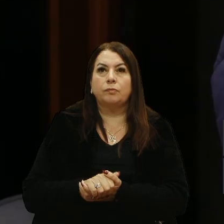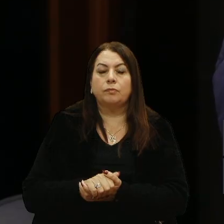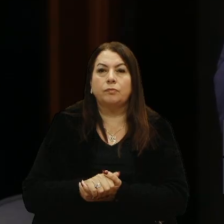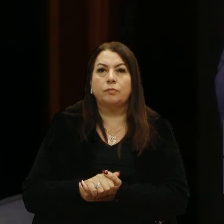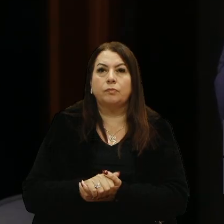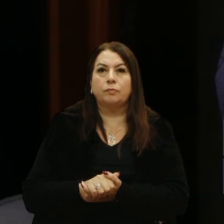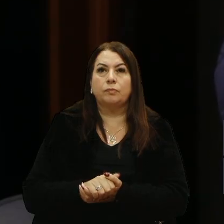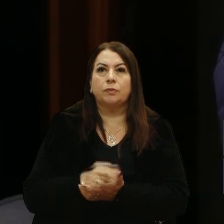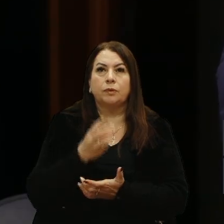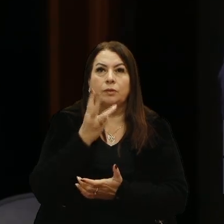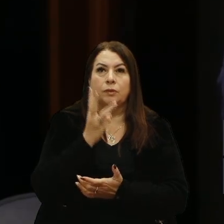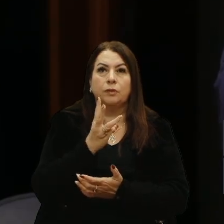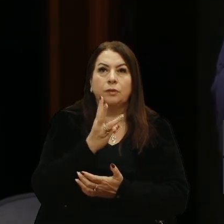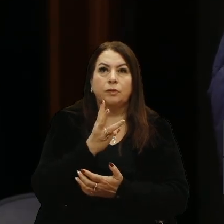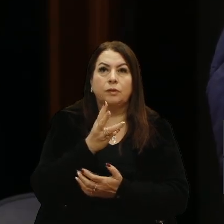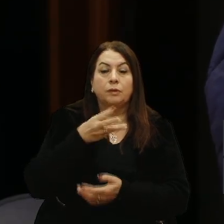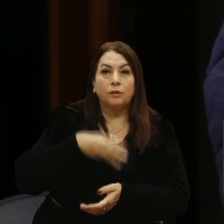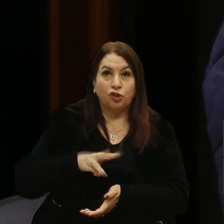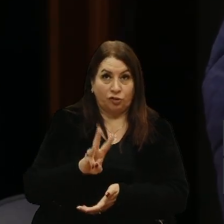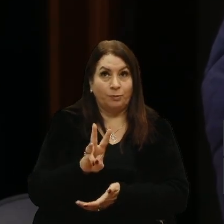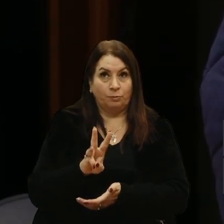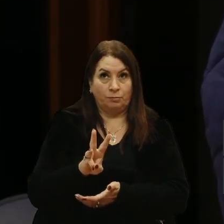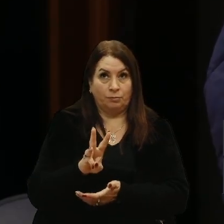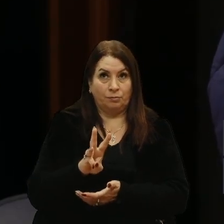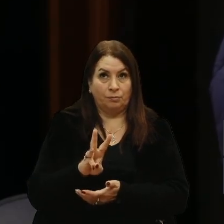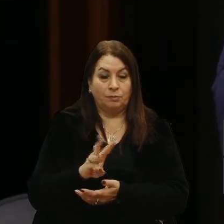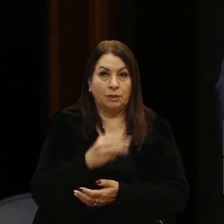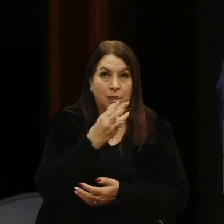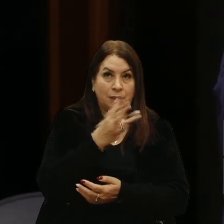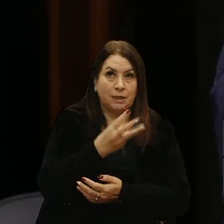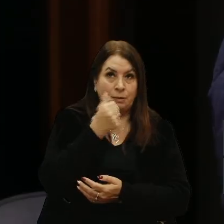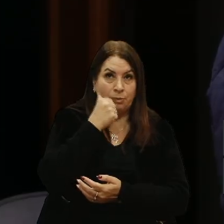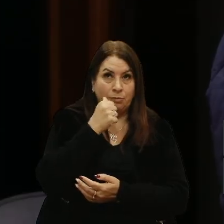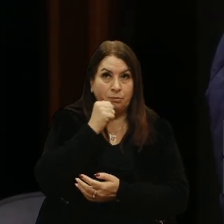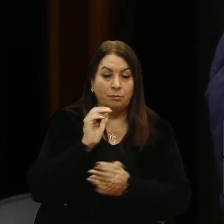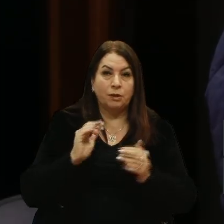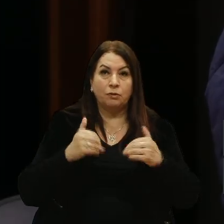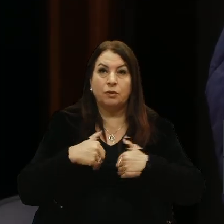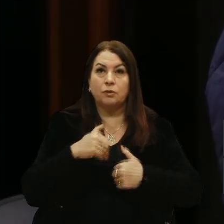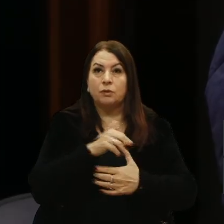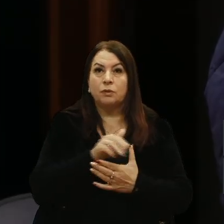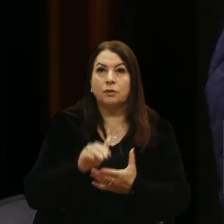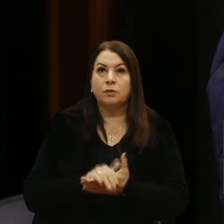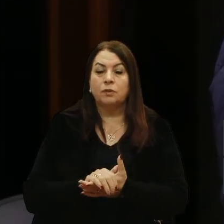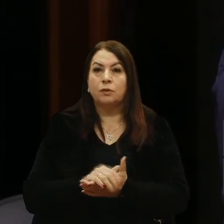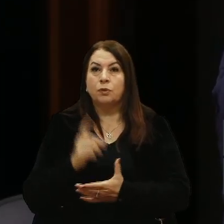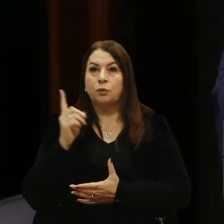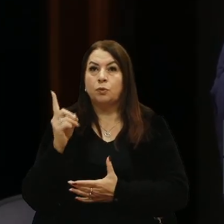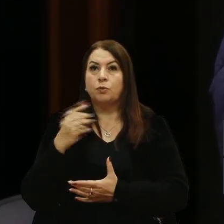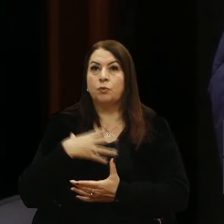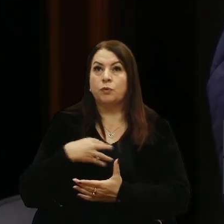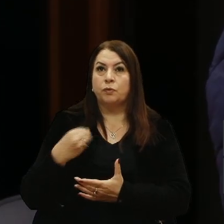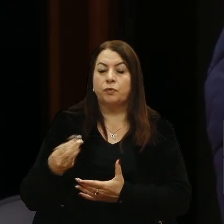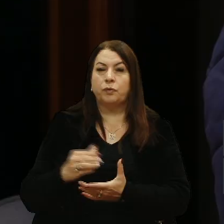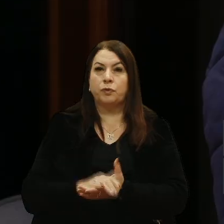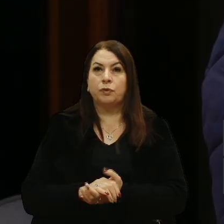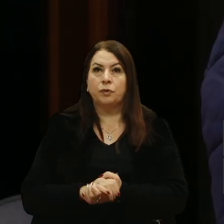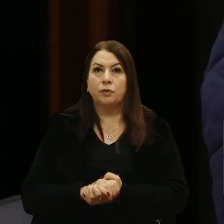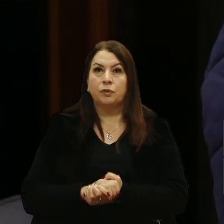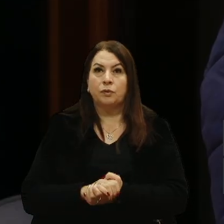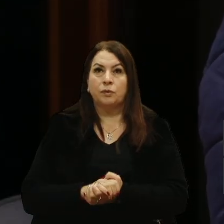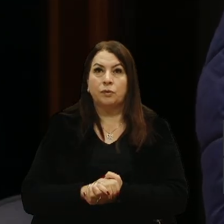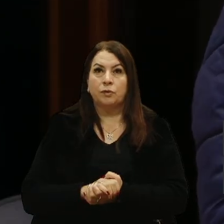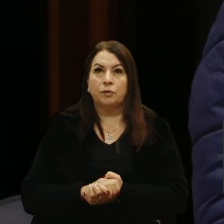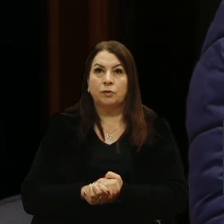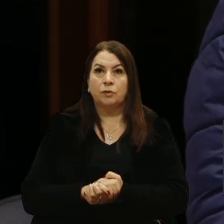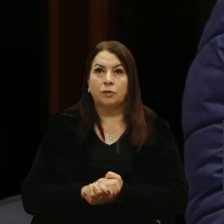sendo que 3 são trigêmeas, e 3 meninas são autistas, e um dos filhos é